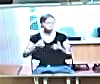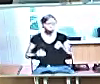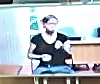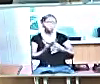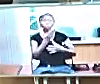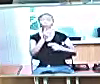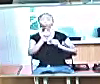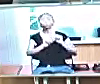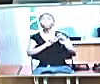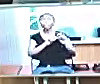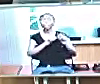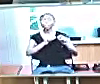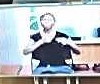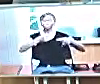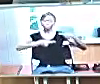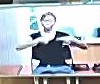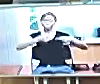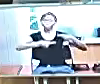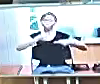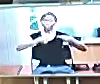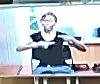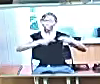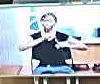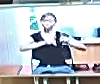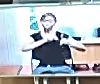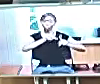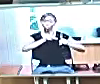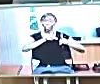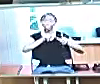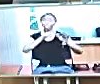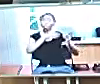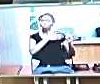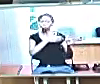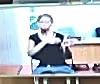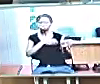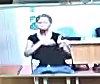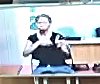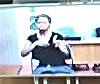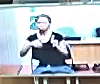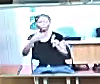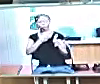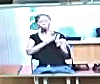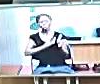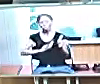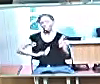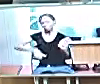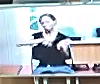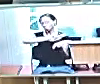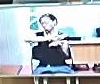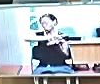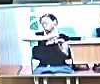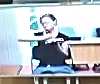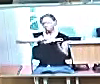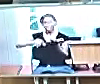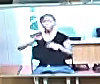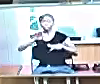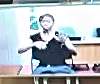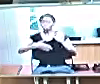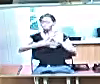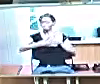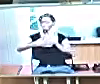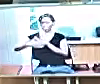governos inclusive governos com programas diferentes não tem propostas que foram